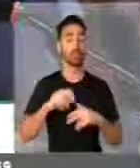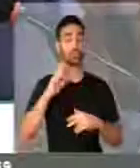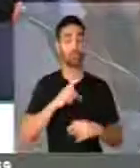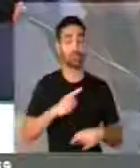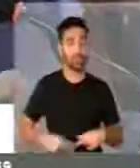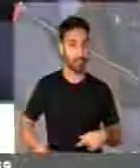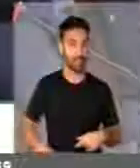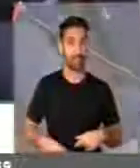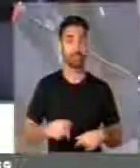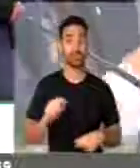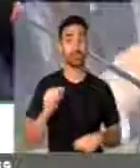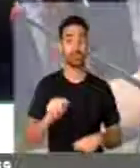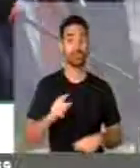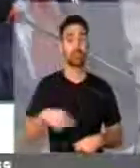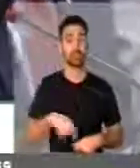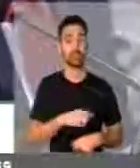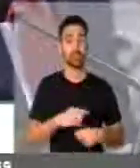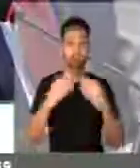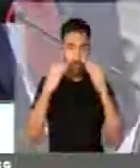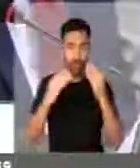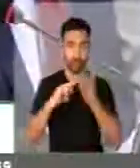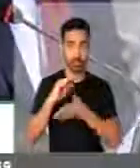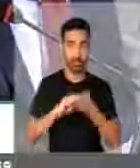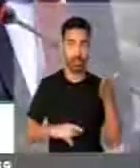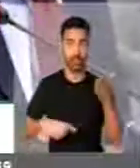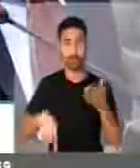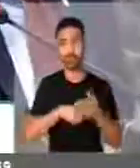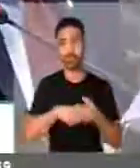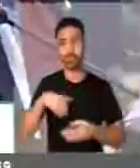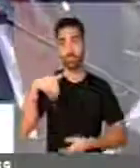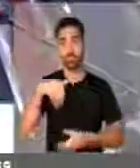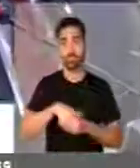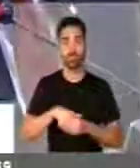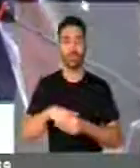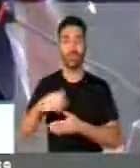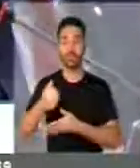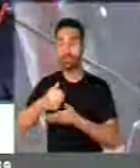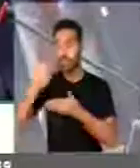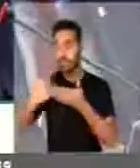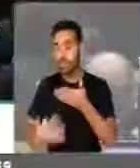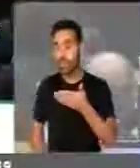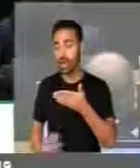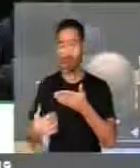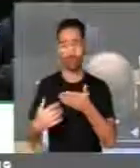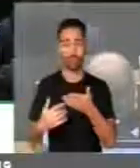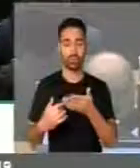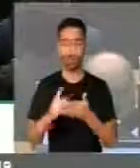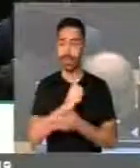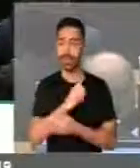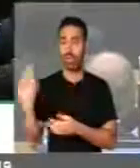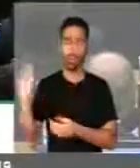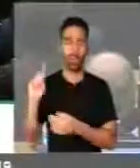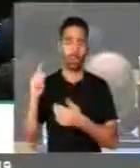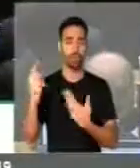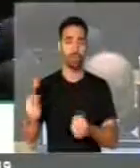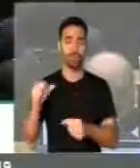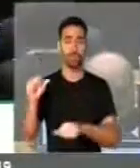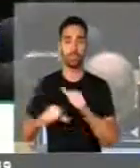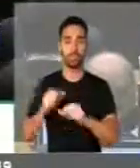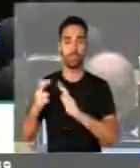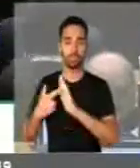nesse sentido que nós apresentamos o nosso voto em separado, não a esta reforma política.